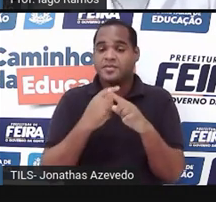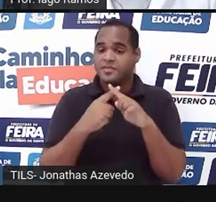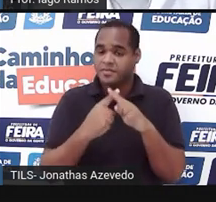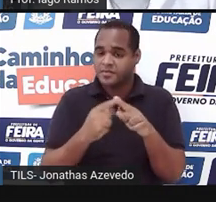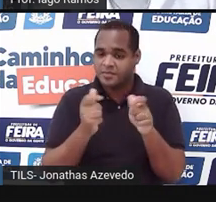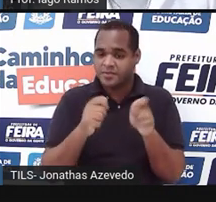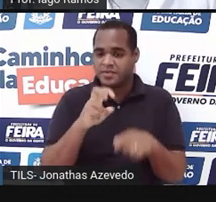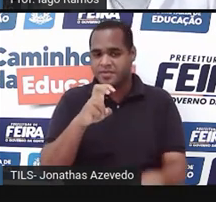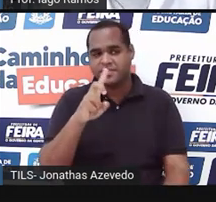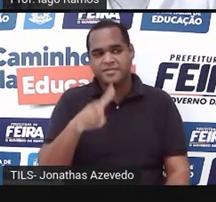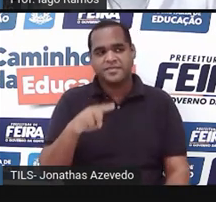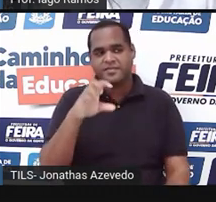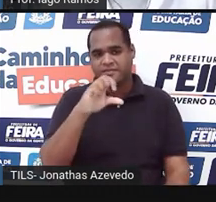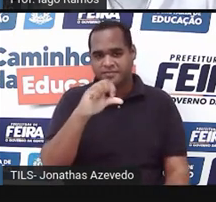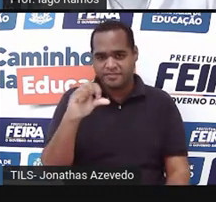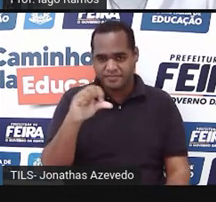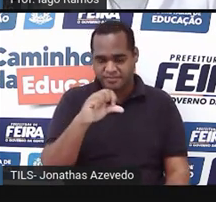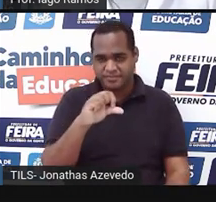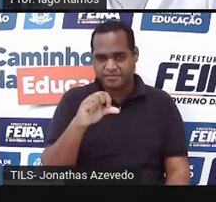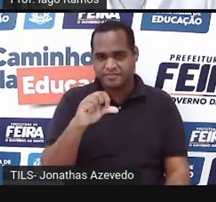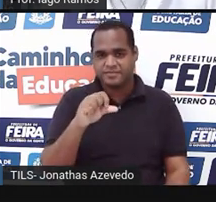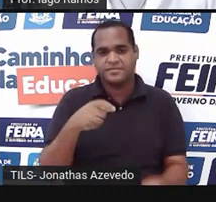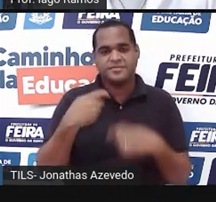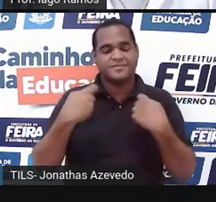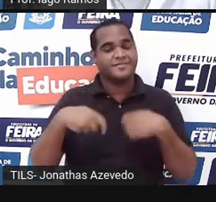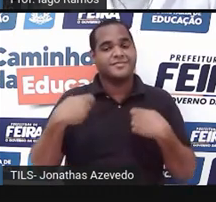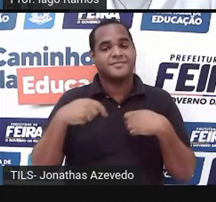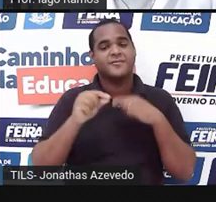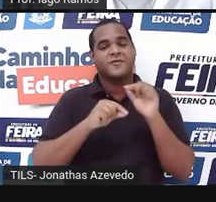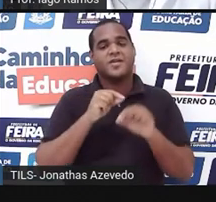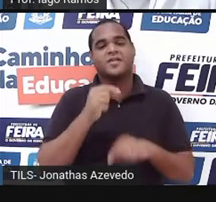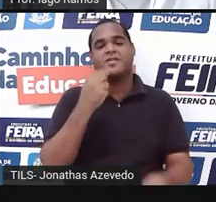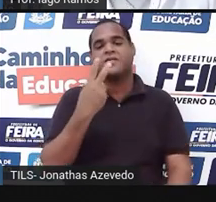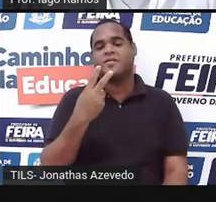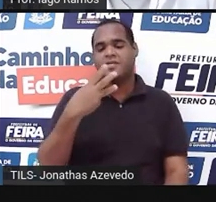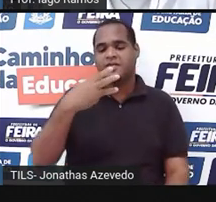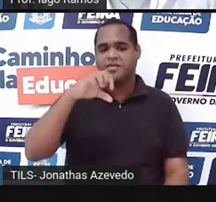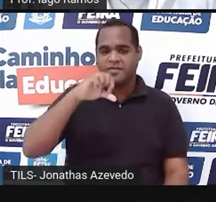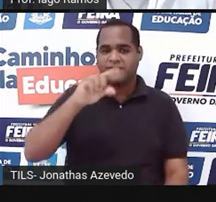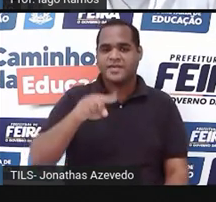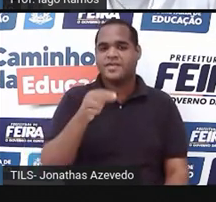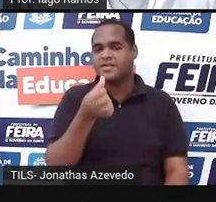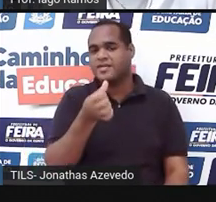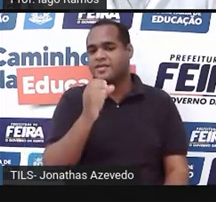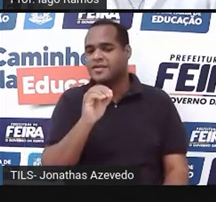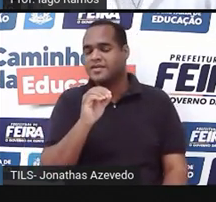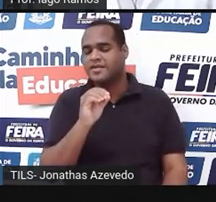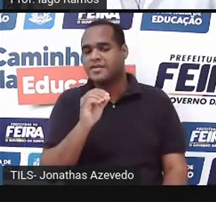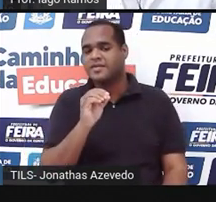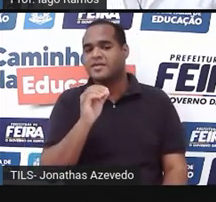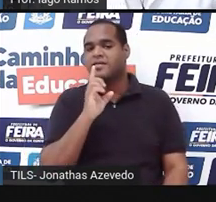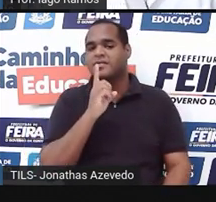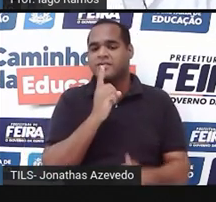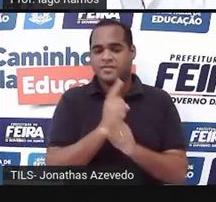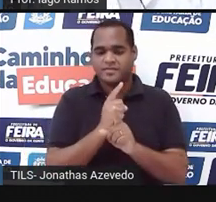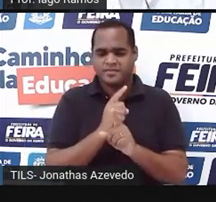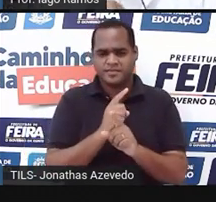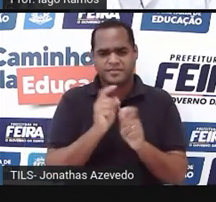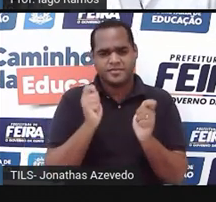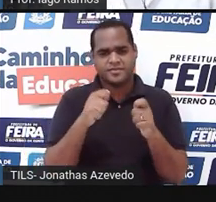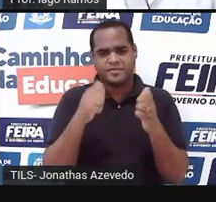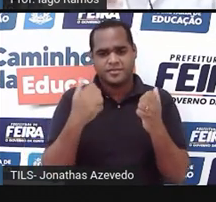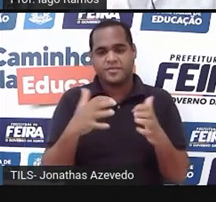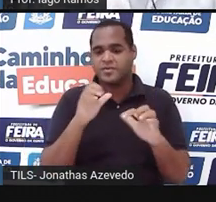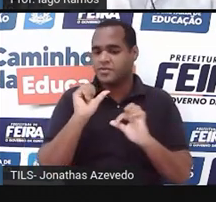multiplicado por 5 99 tem que dar 239 60 então para acha esse x eu vou pensar de